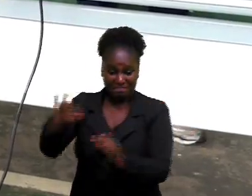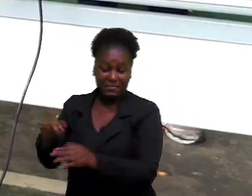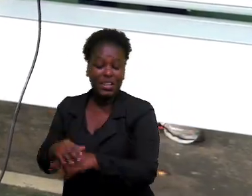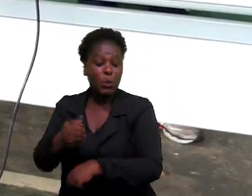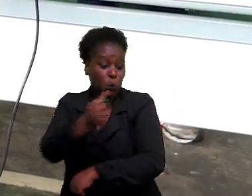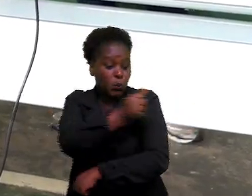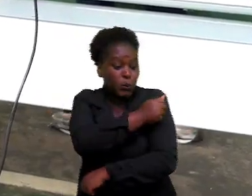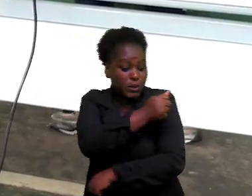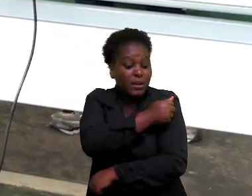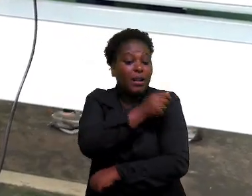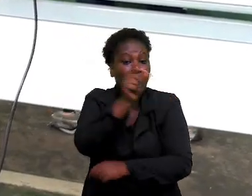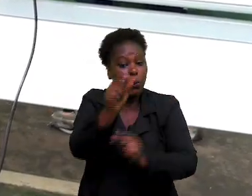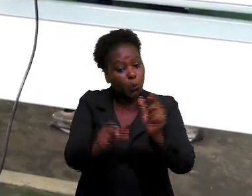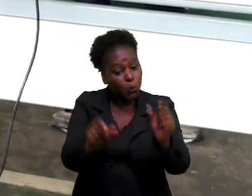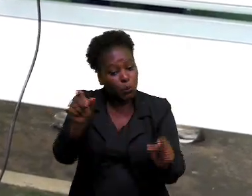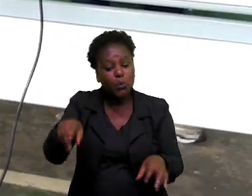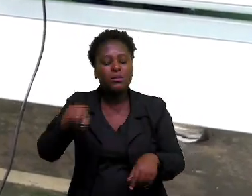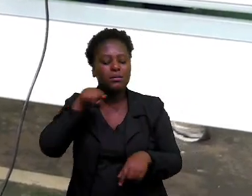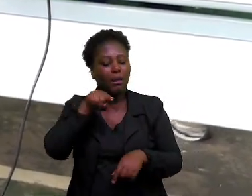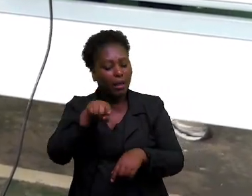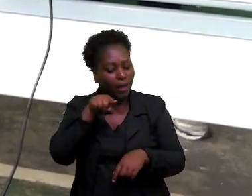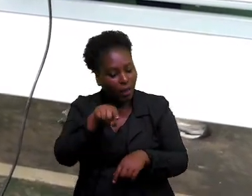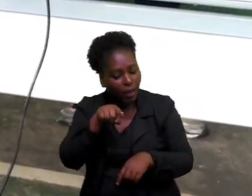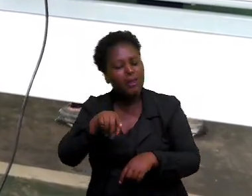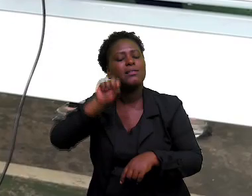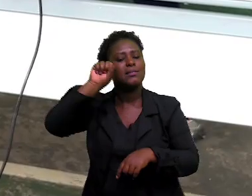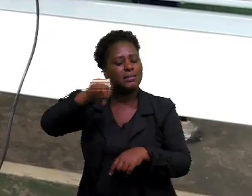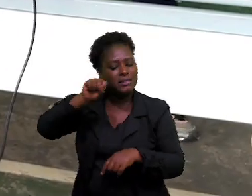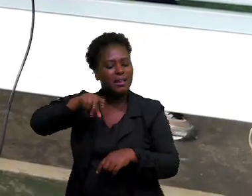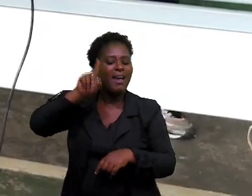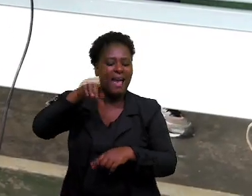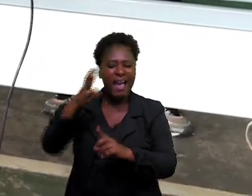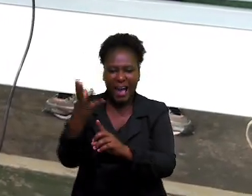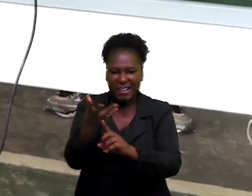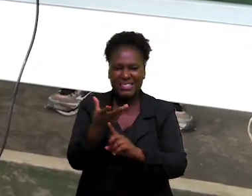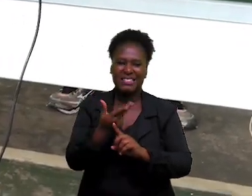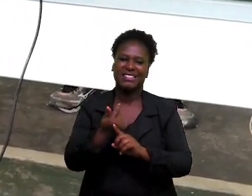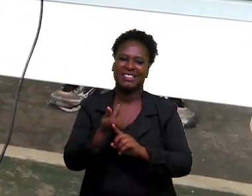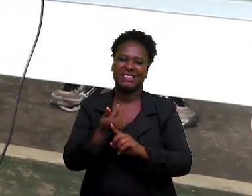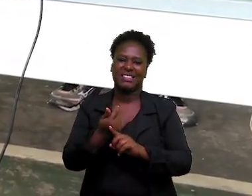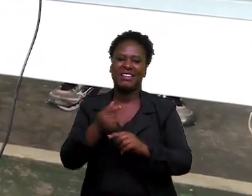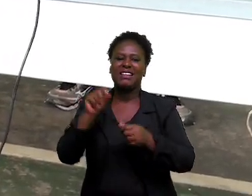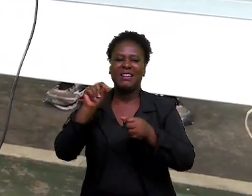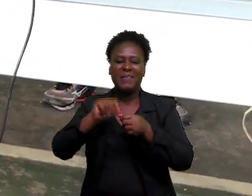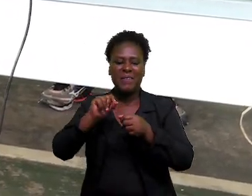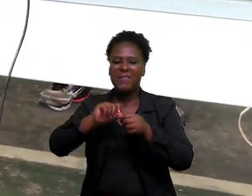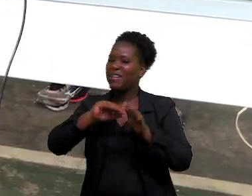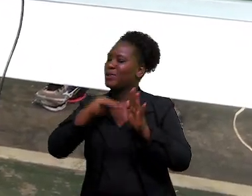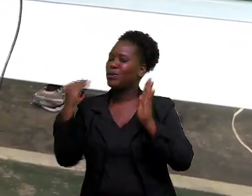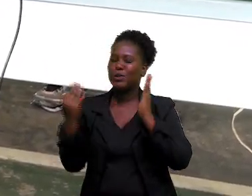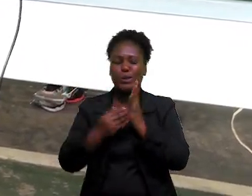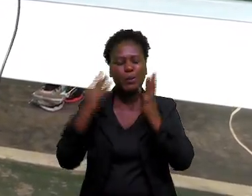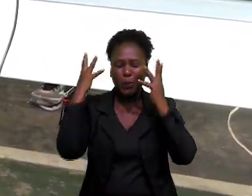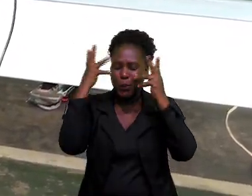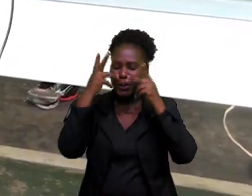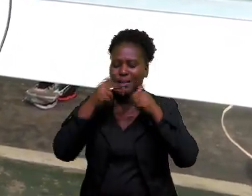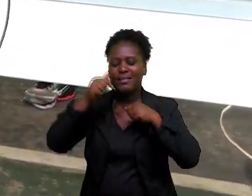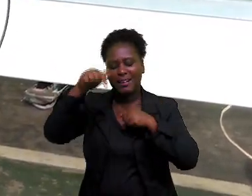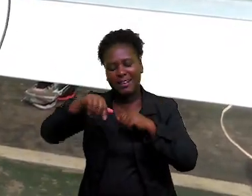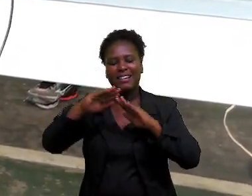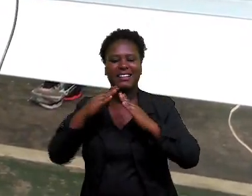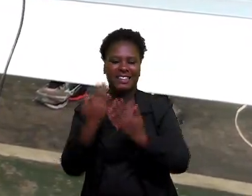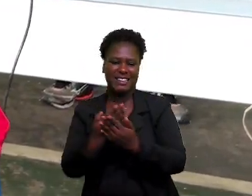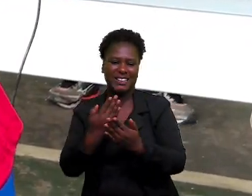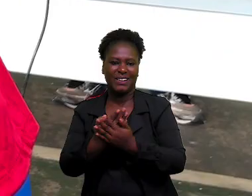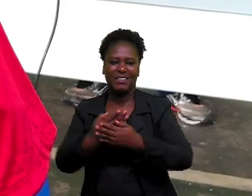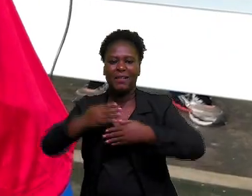eles são os grandes artistas que proporcionam esses momentos brilhantes na nossa escola. O nosso